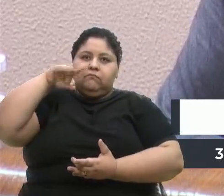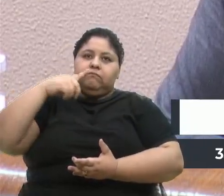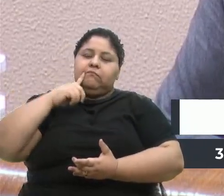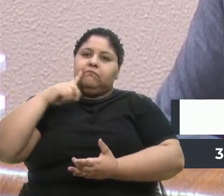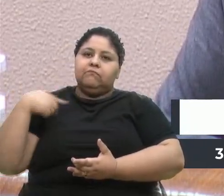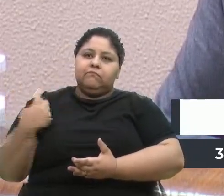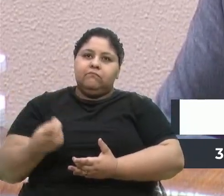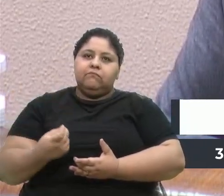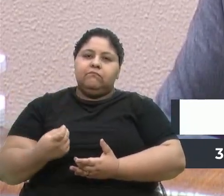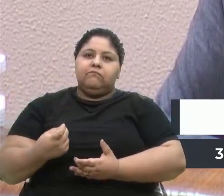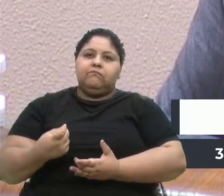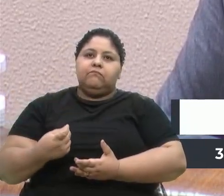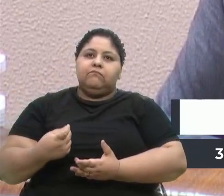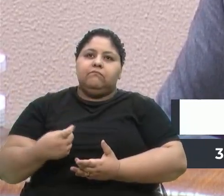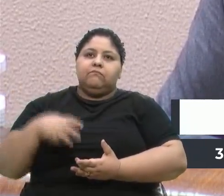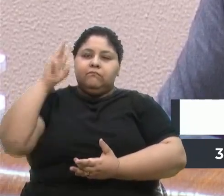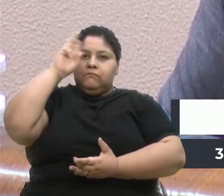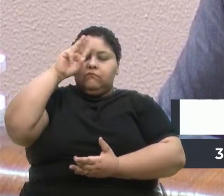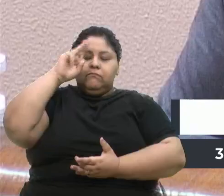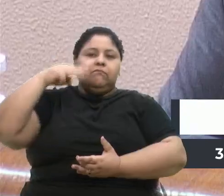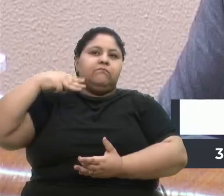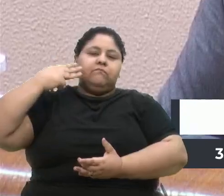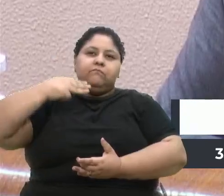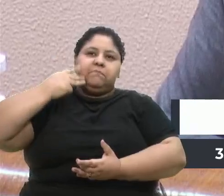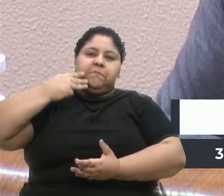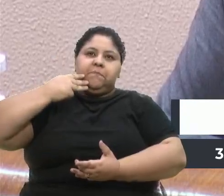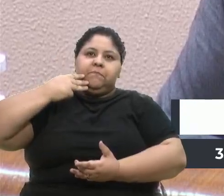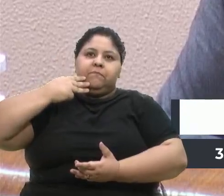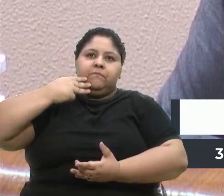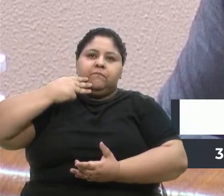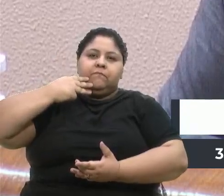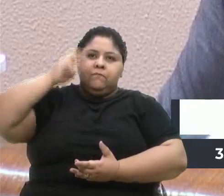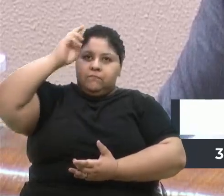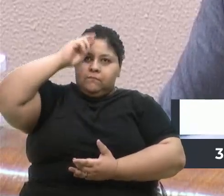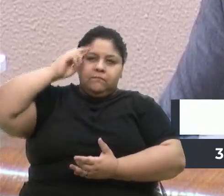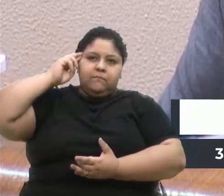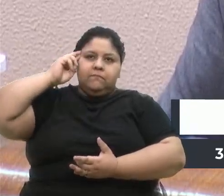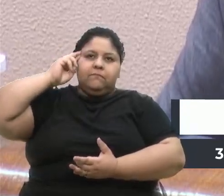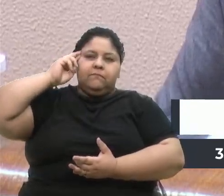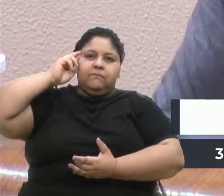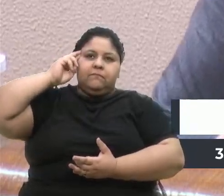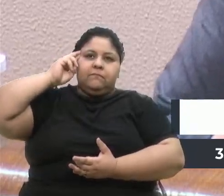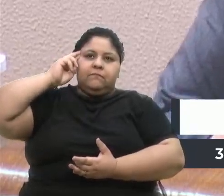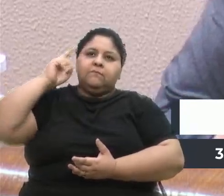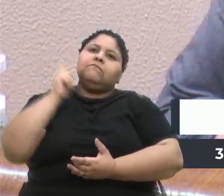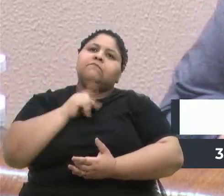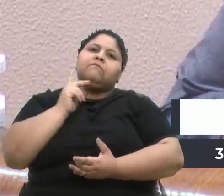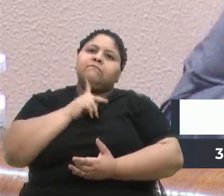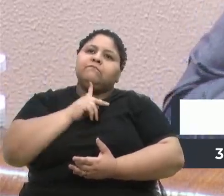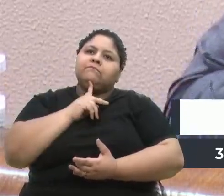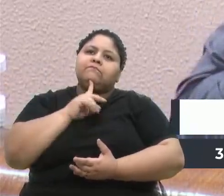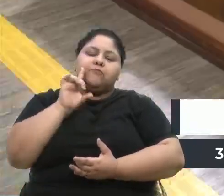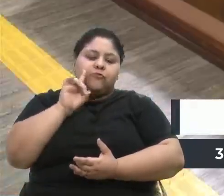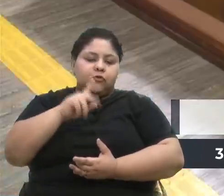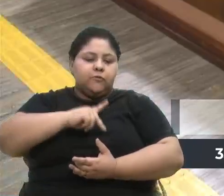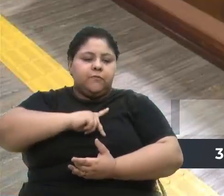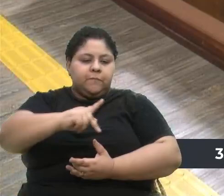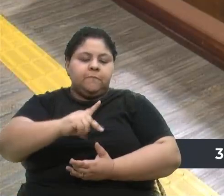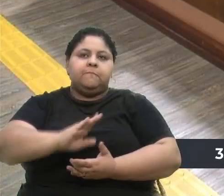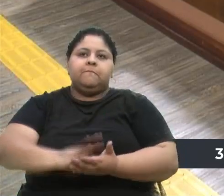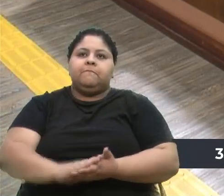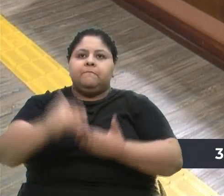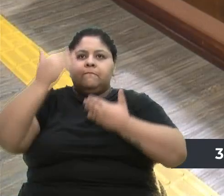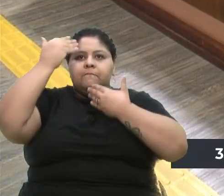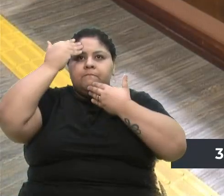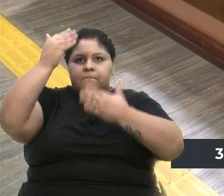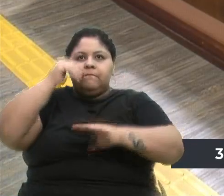Frisso, Juliano Valim, Marisol Santos, Rafael Bueno e Renato Oliveira. Era isso, senhor presidente.